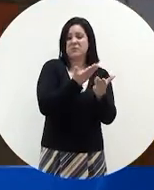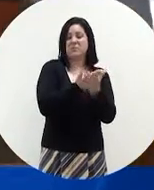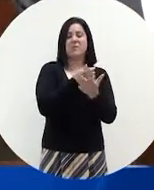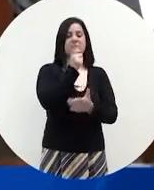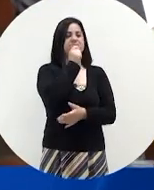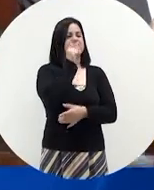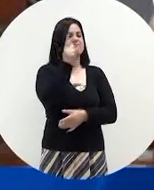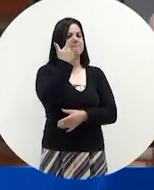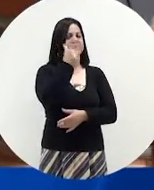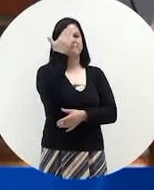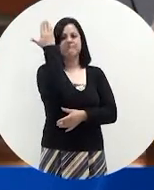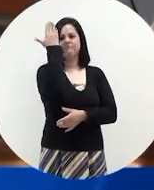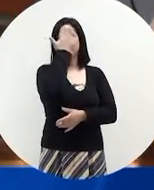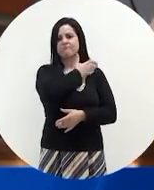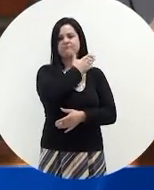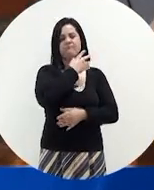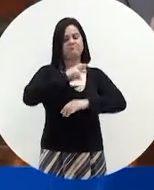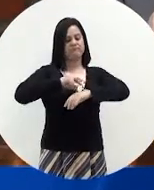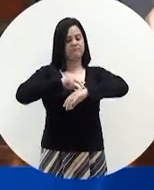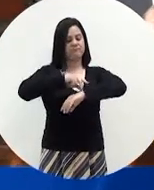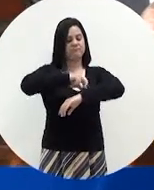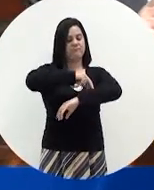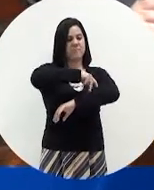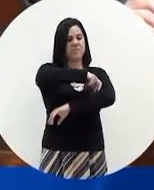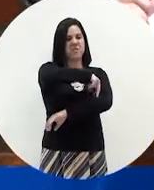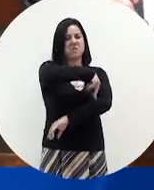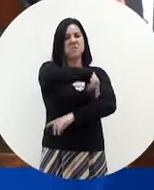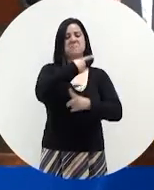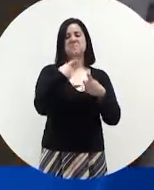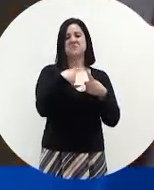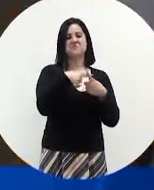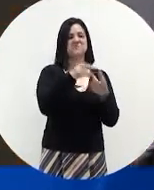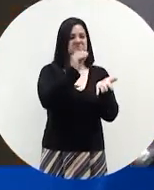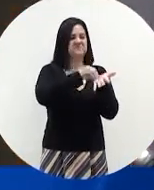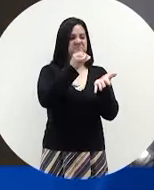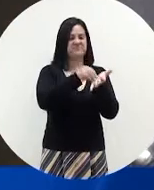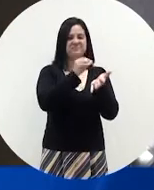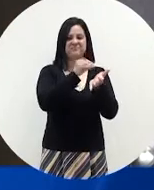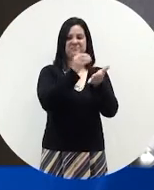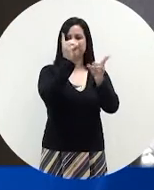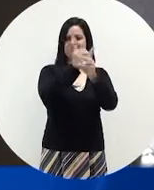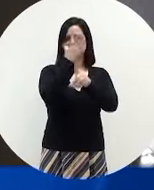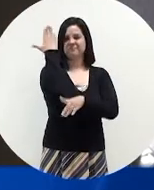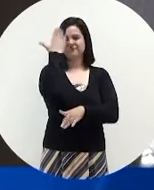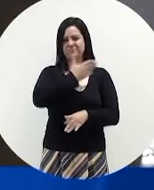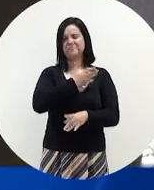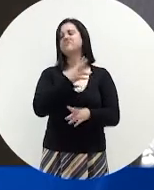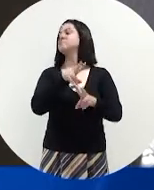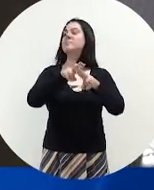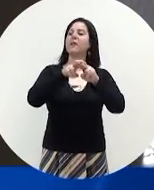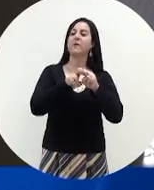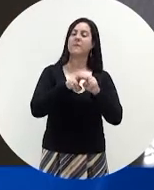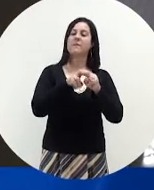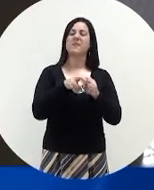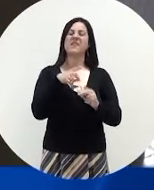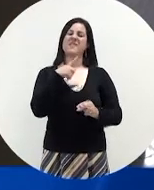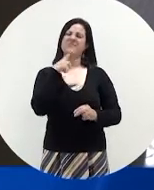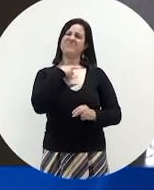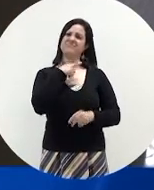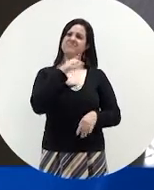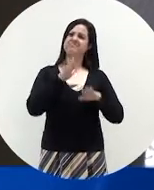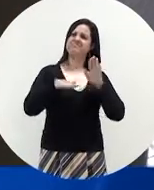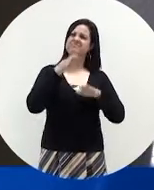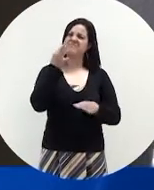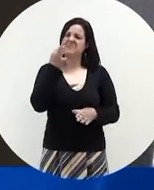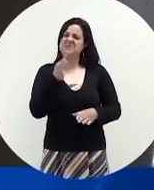fato, essa é a grande questão. Isso é dito inclusive pelos maiores estudiosos